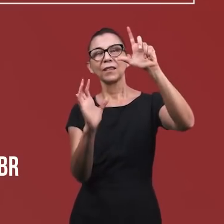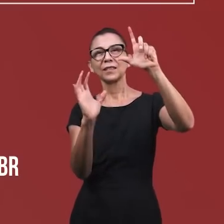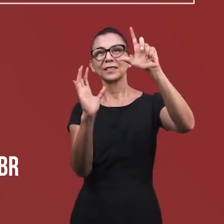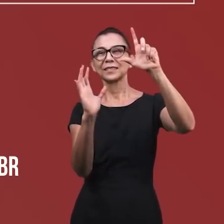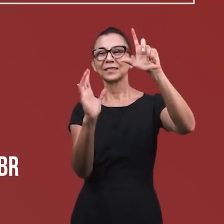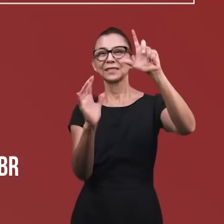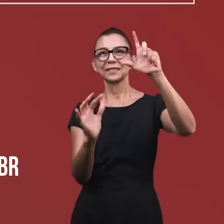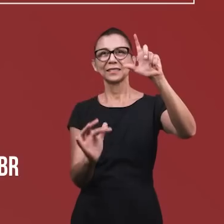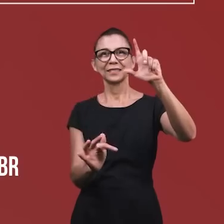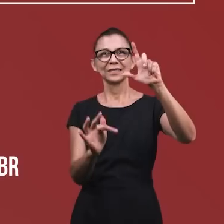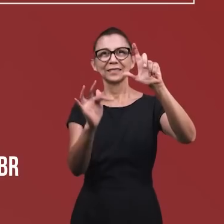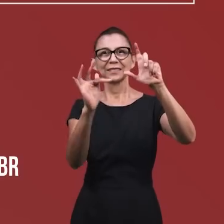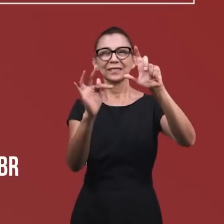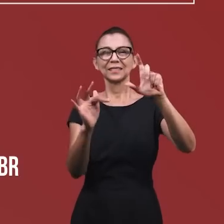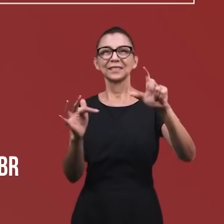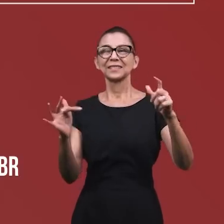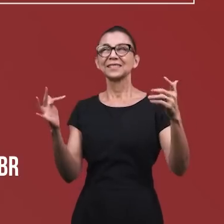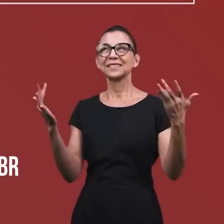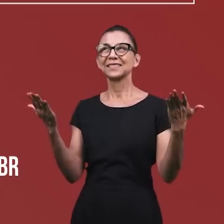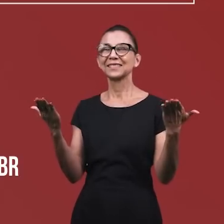em mim